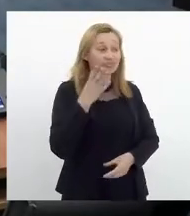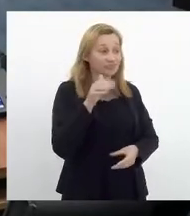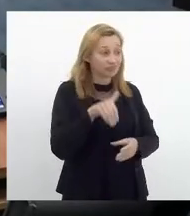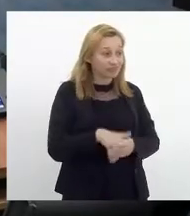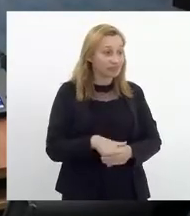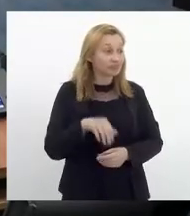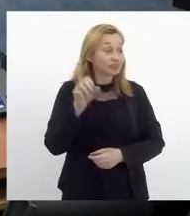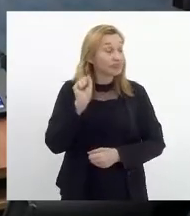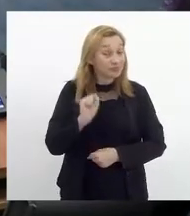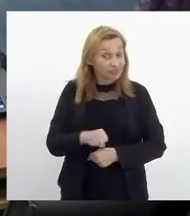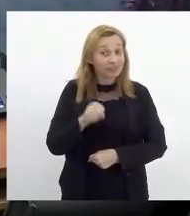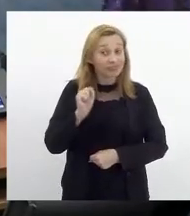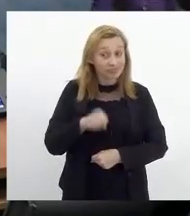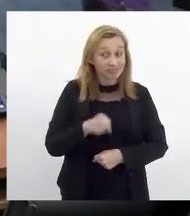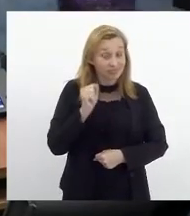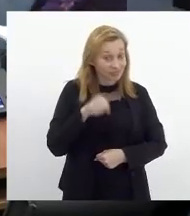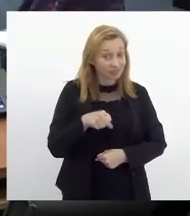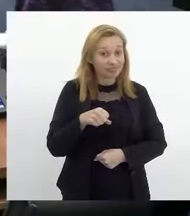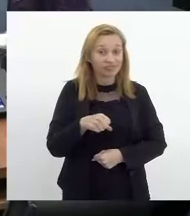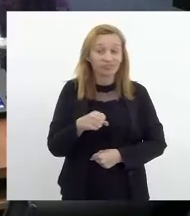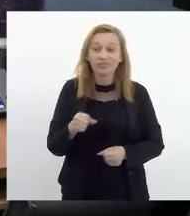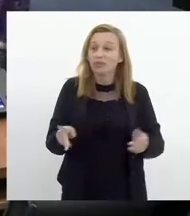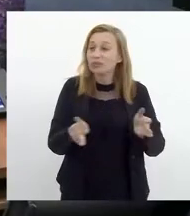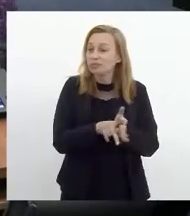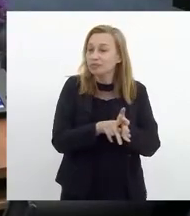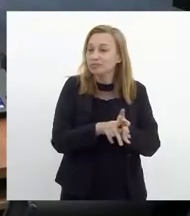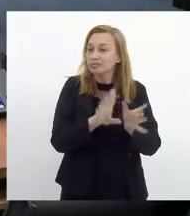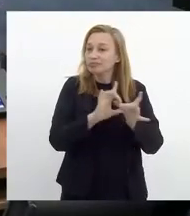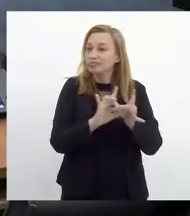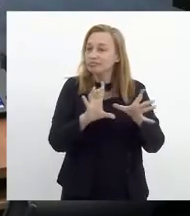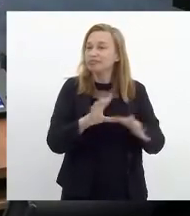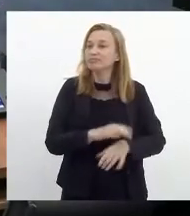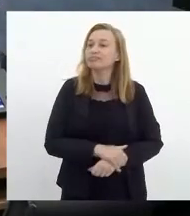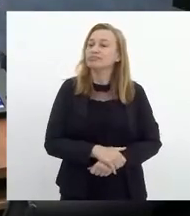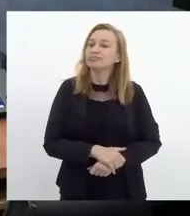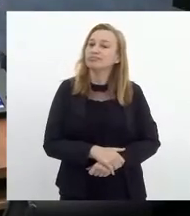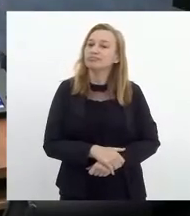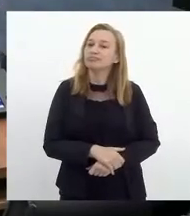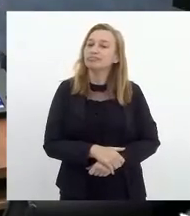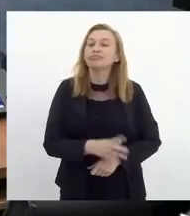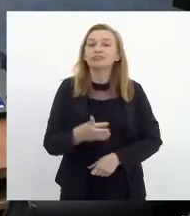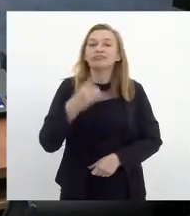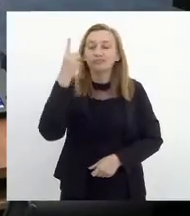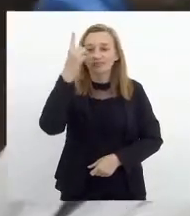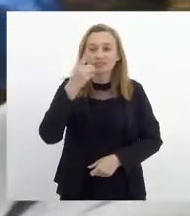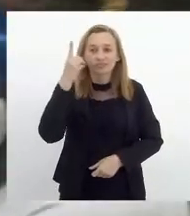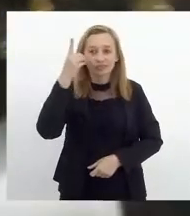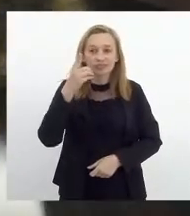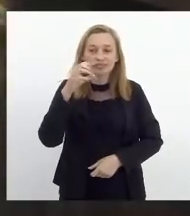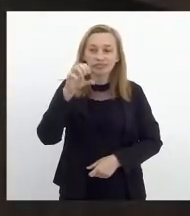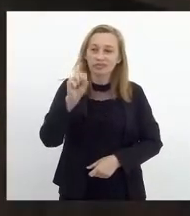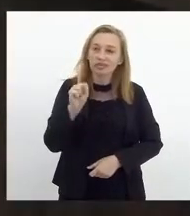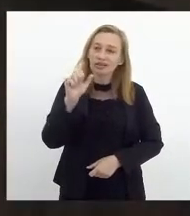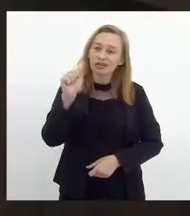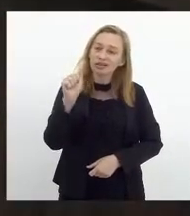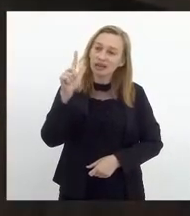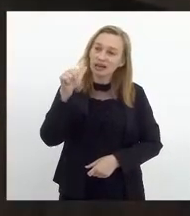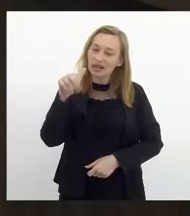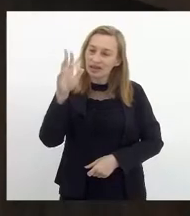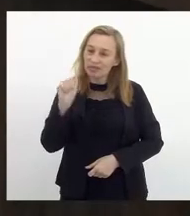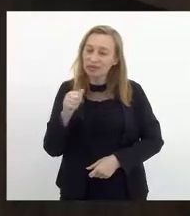voto favorável ao projeto autorizativo do deputado Salema.